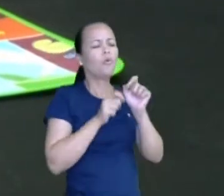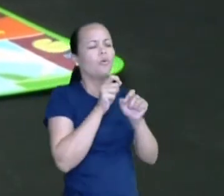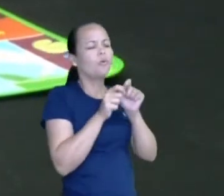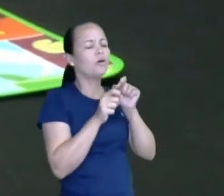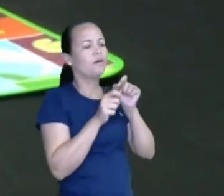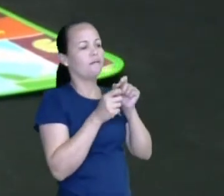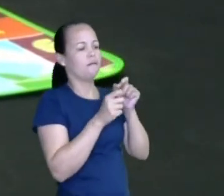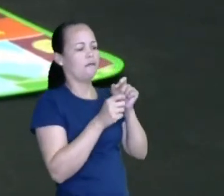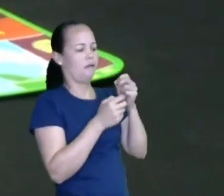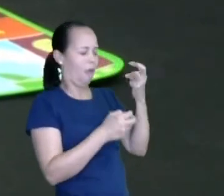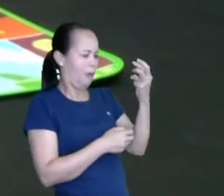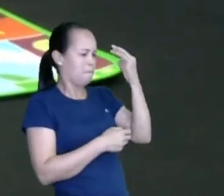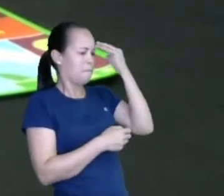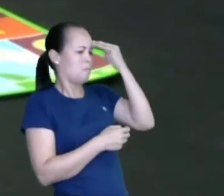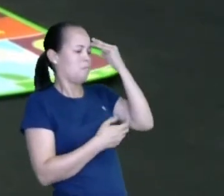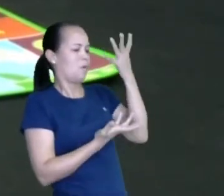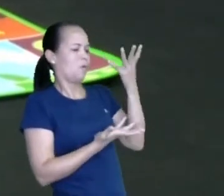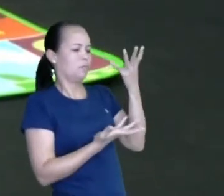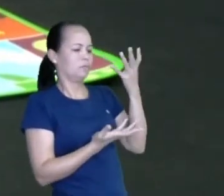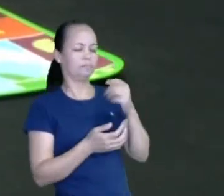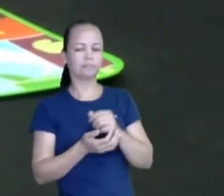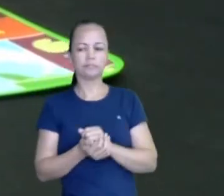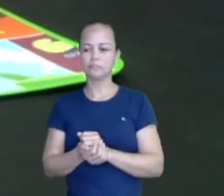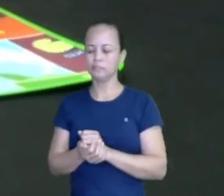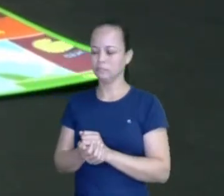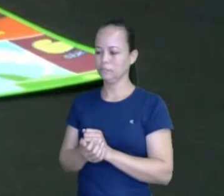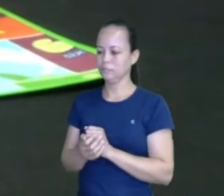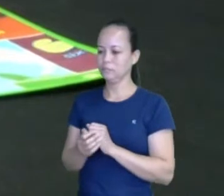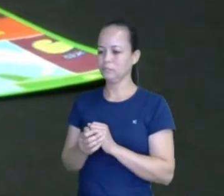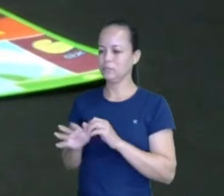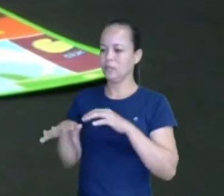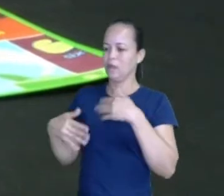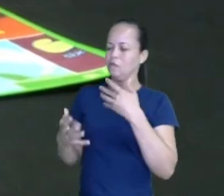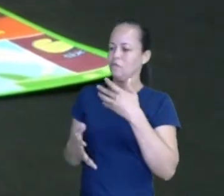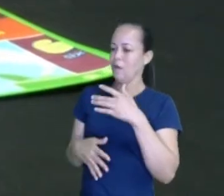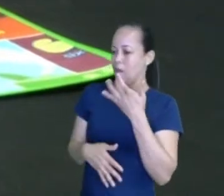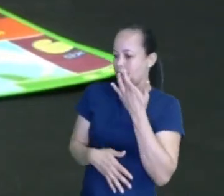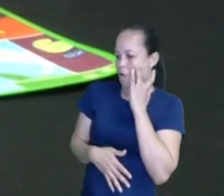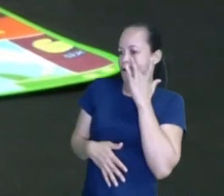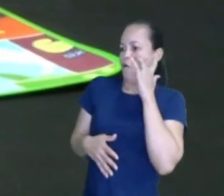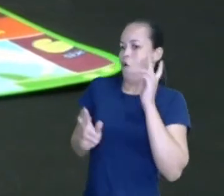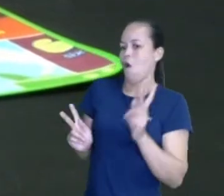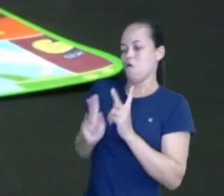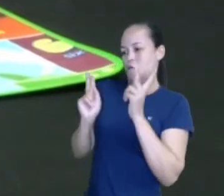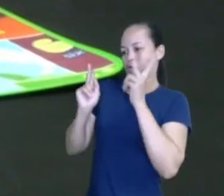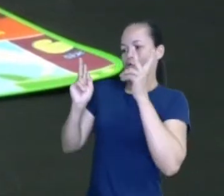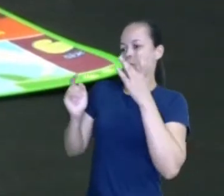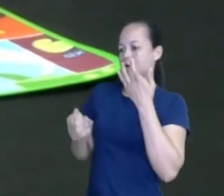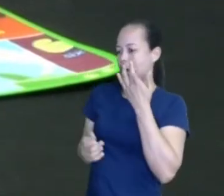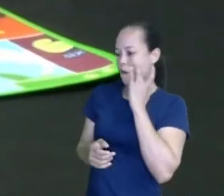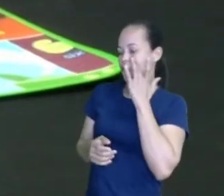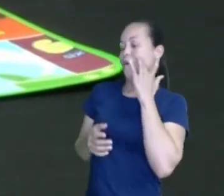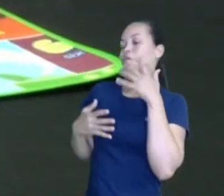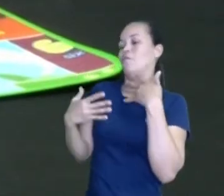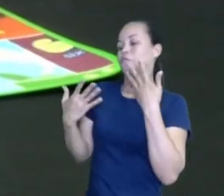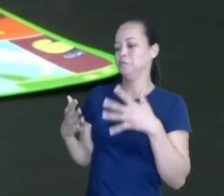memória? Algo que vale ouro, meu jovem, algo que vale ouro.